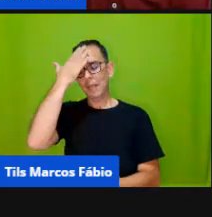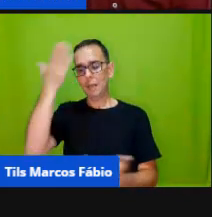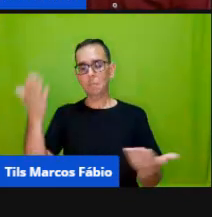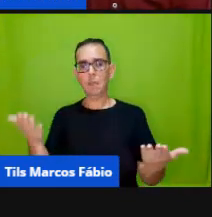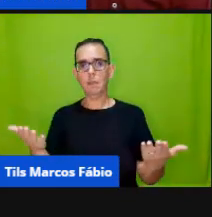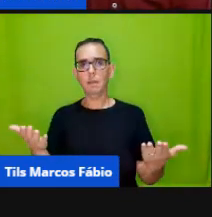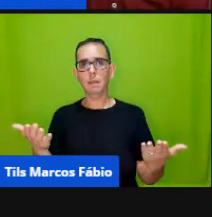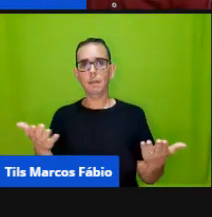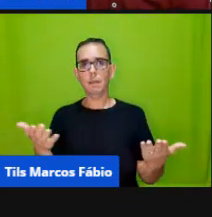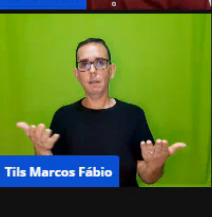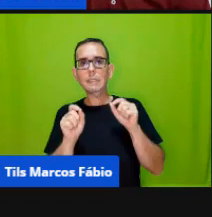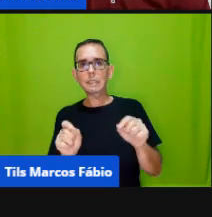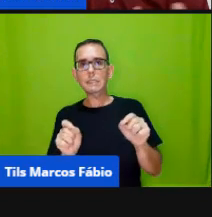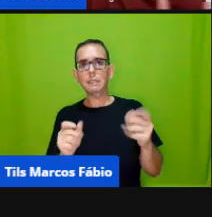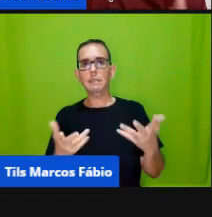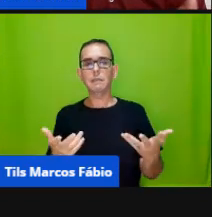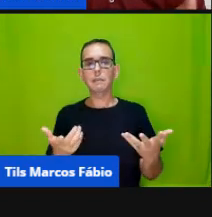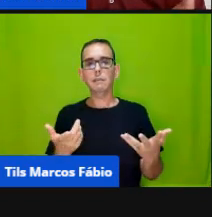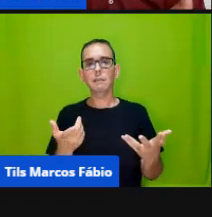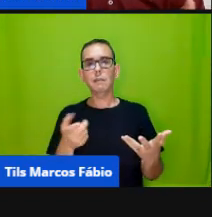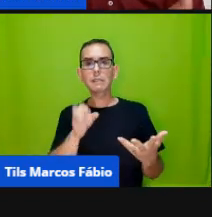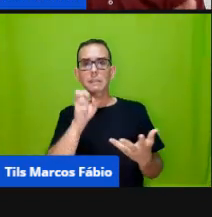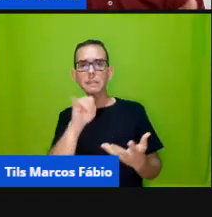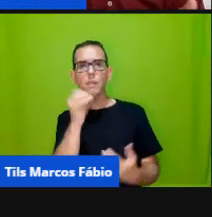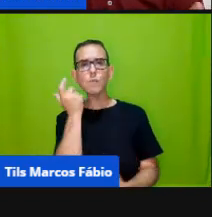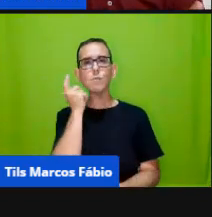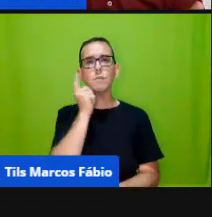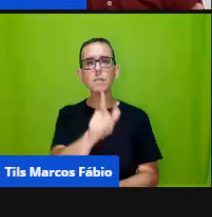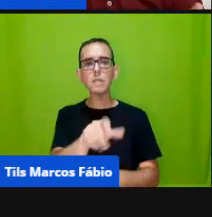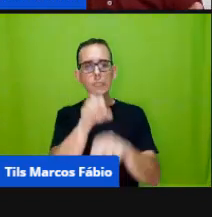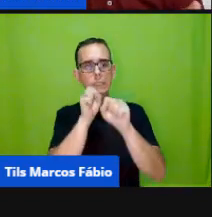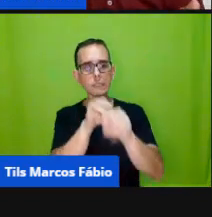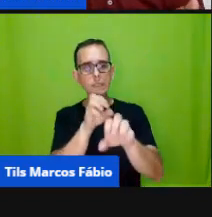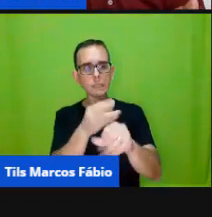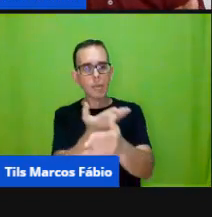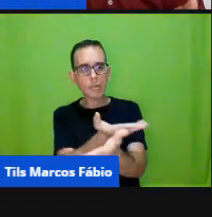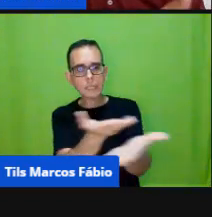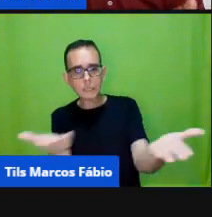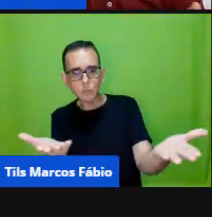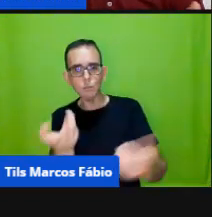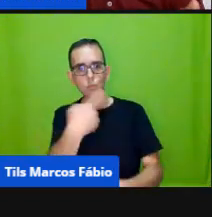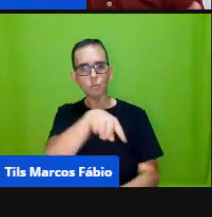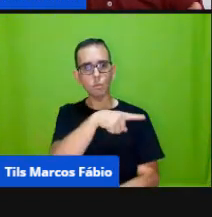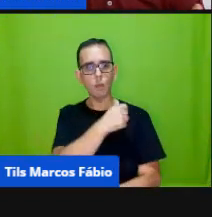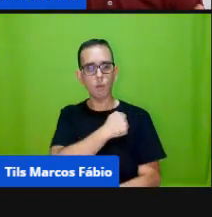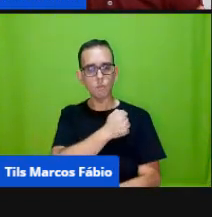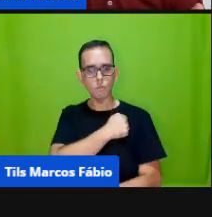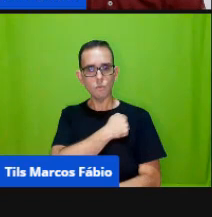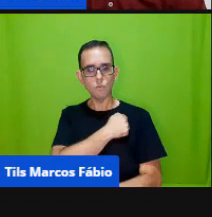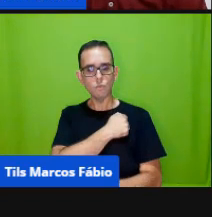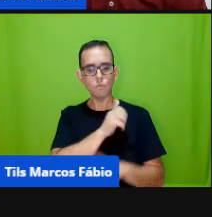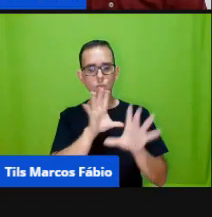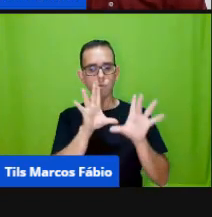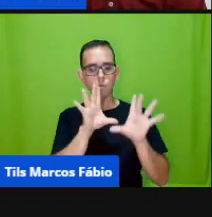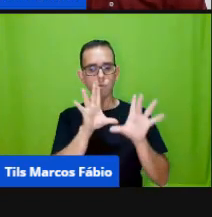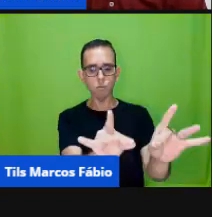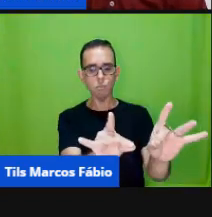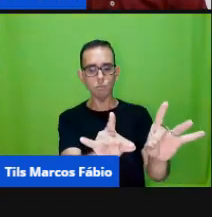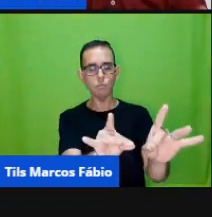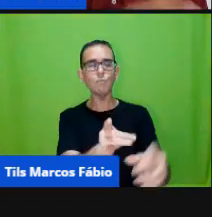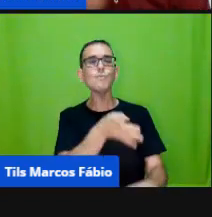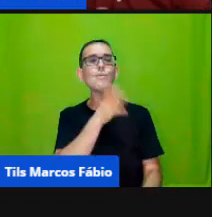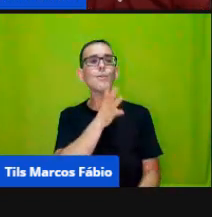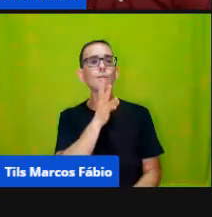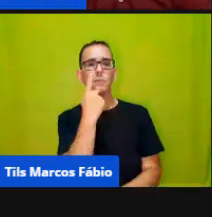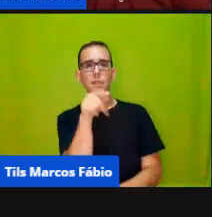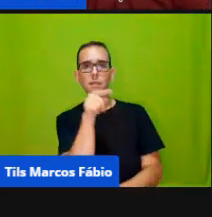aqui, que se a gente conseguir ensinar isso, deixar isso preso ao nosso aluno, no conhecimento do nosso